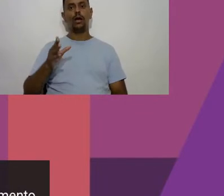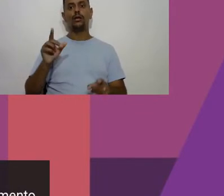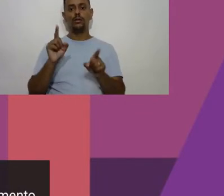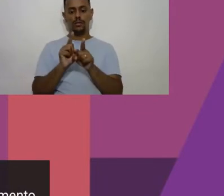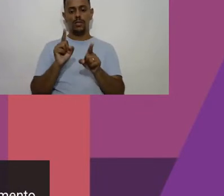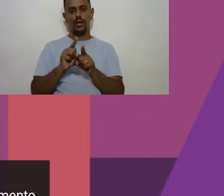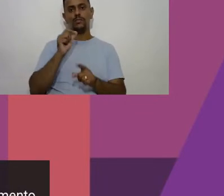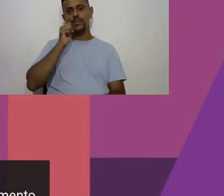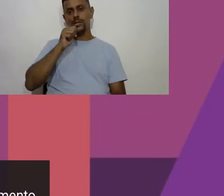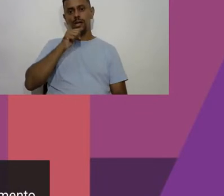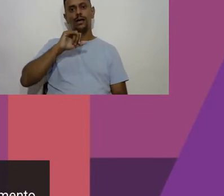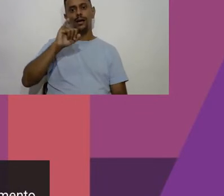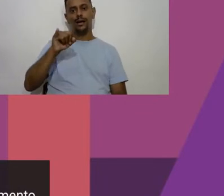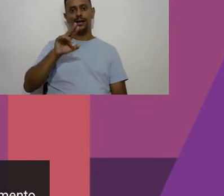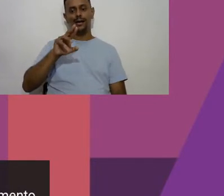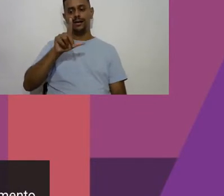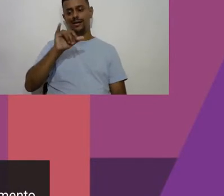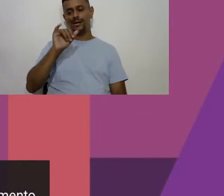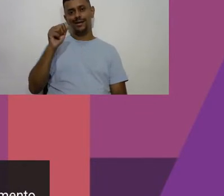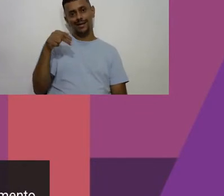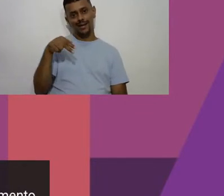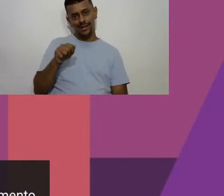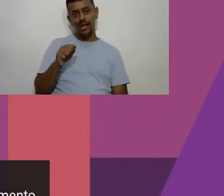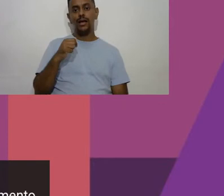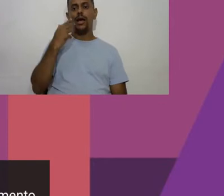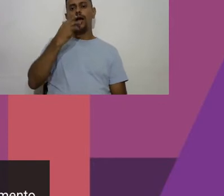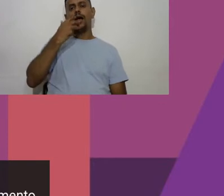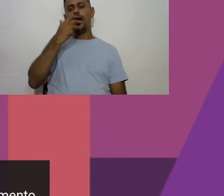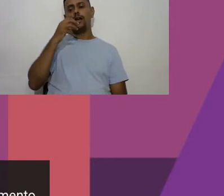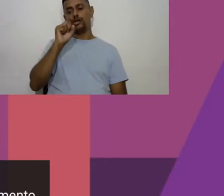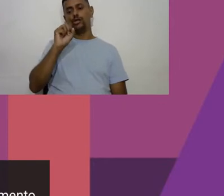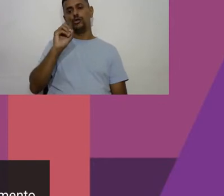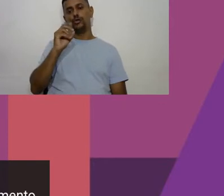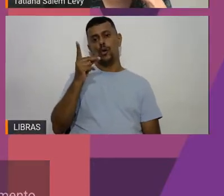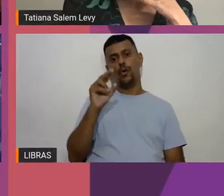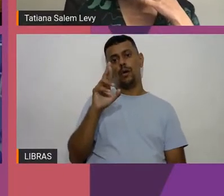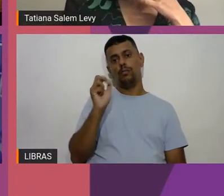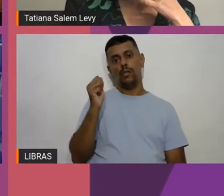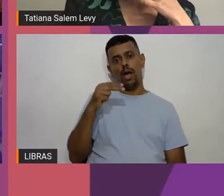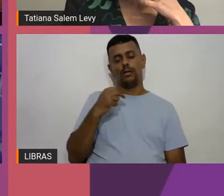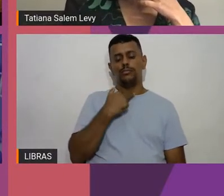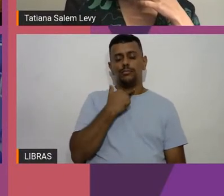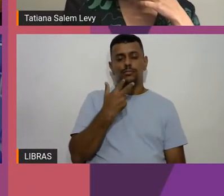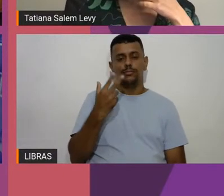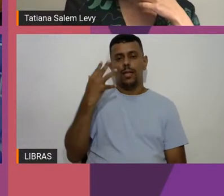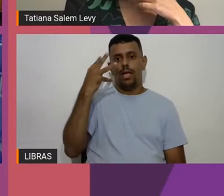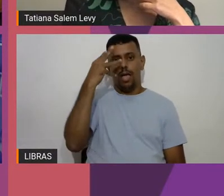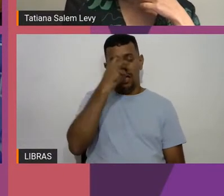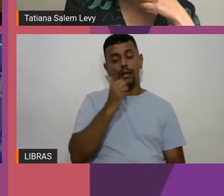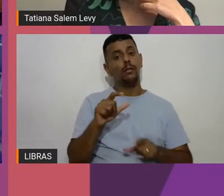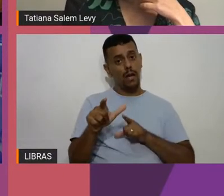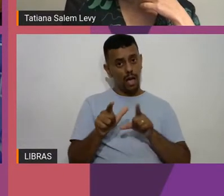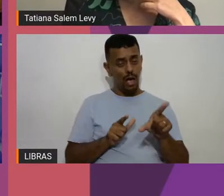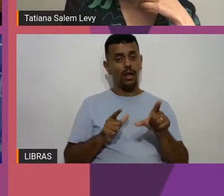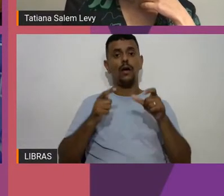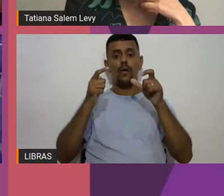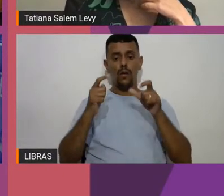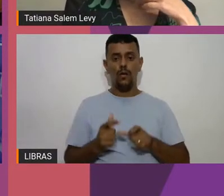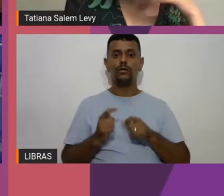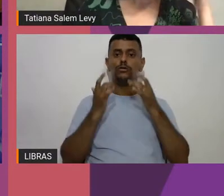soprando e assoprando e também leu o conto maravilhosamente ela trabalha no teatro municipal